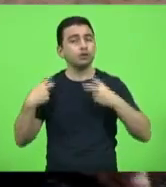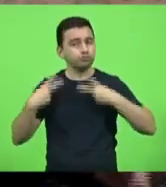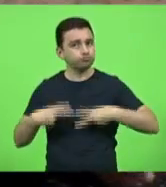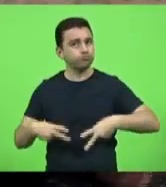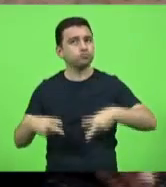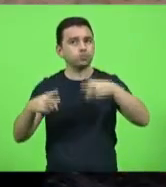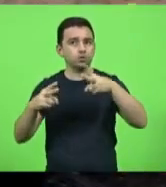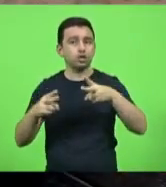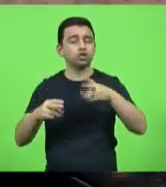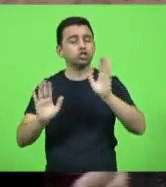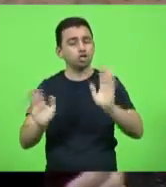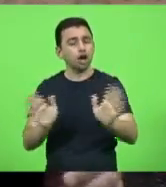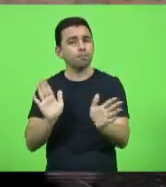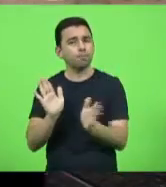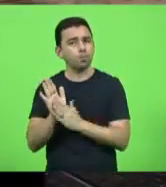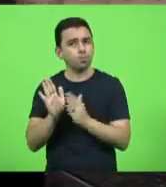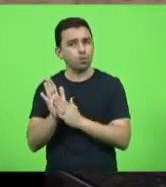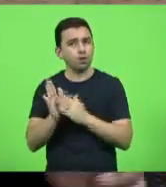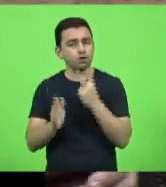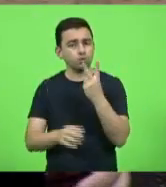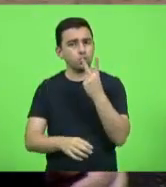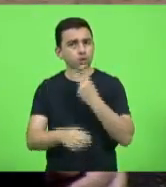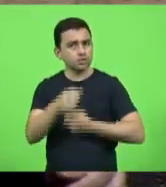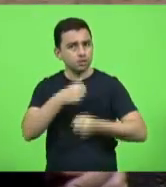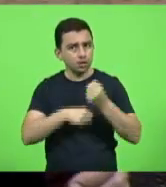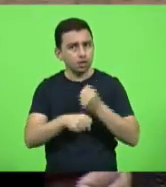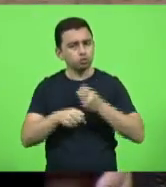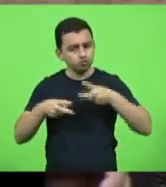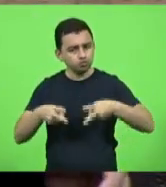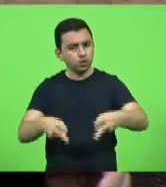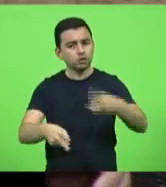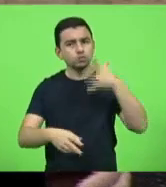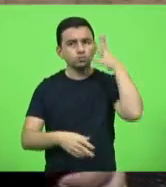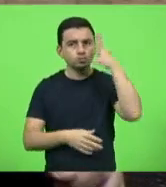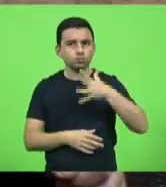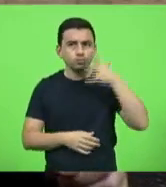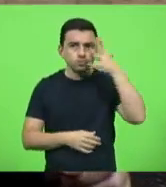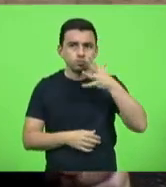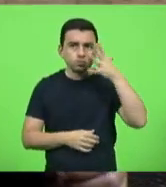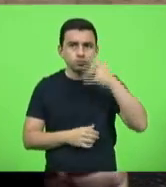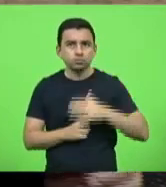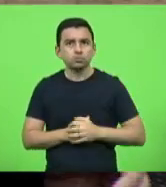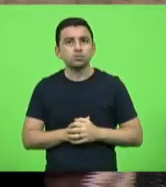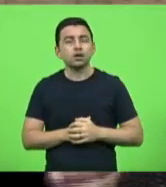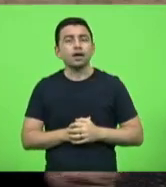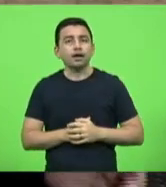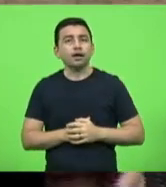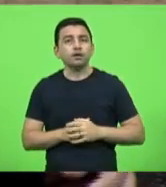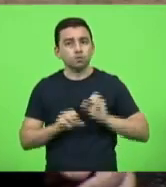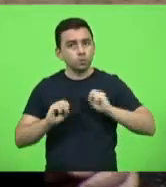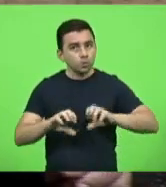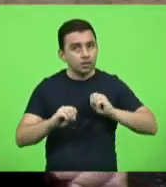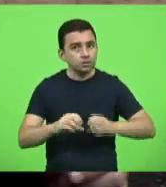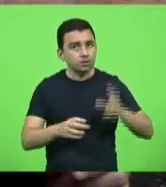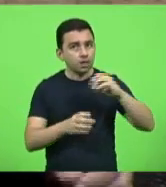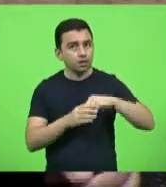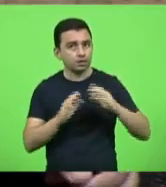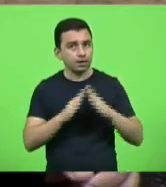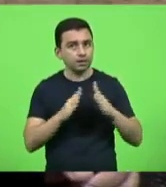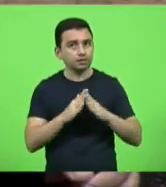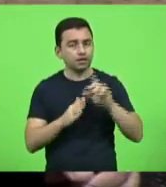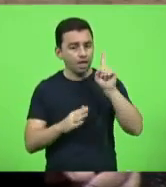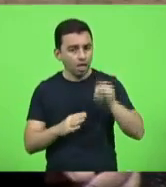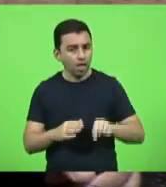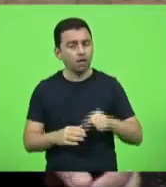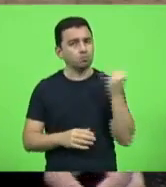que a gente se propôs a fazer aí há 2 anos atrás e continuar com esse discurso. A educação em casa, o homeschooling, é uma